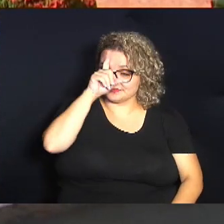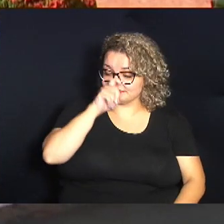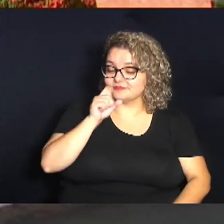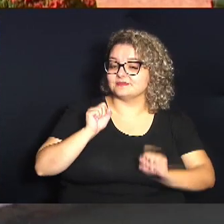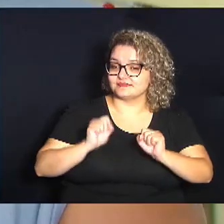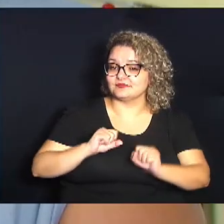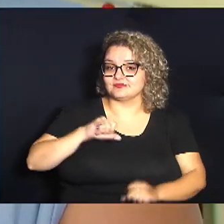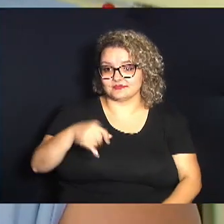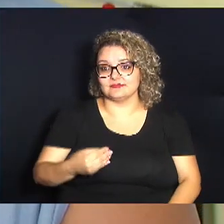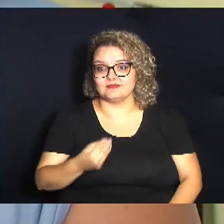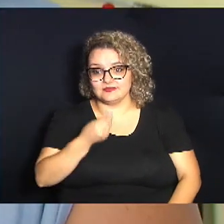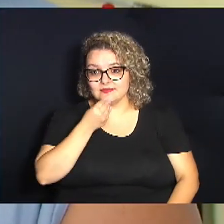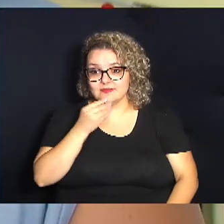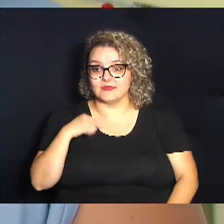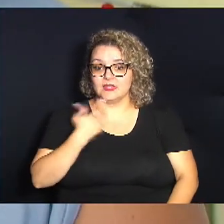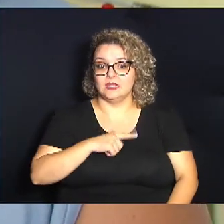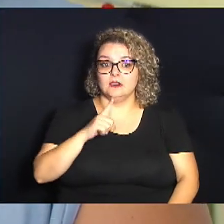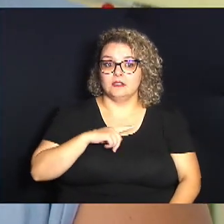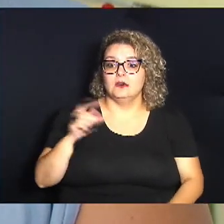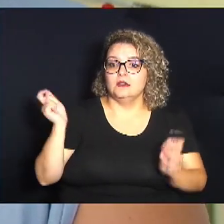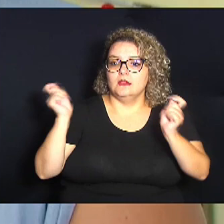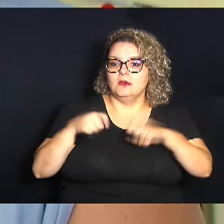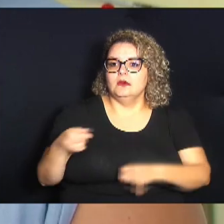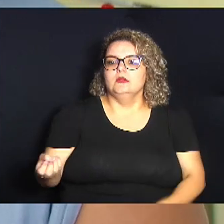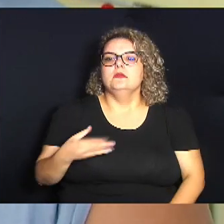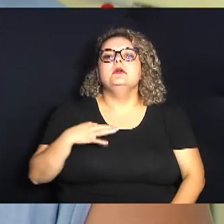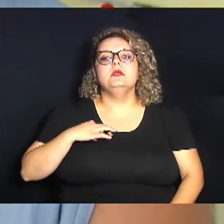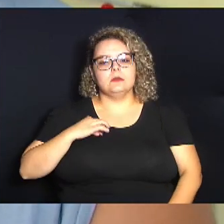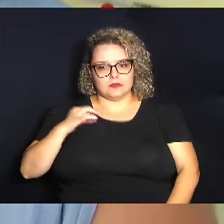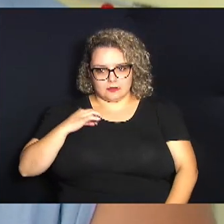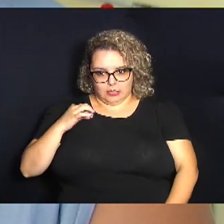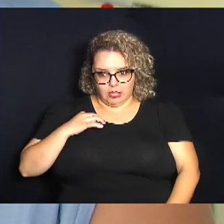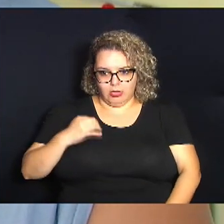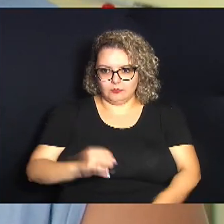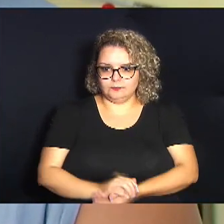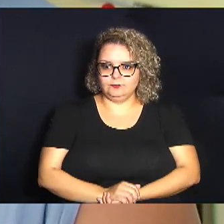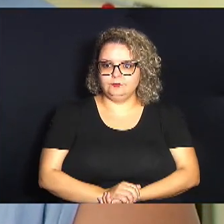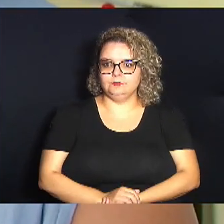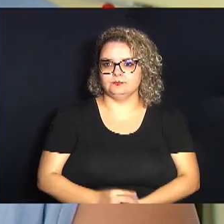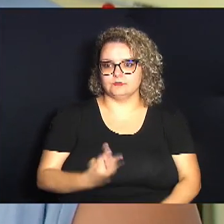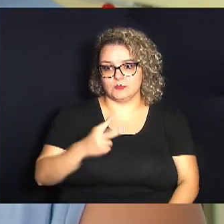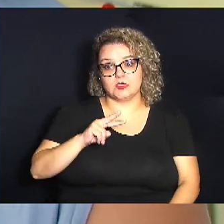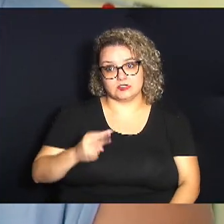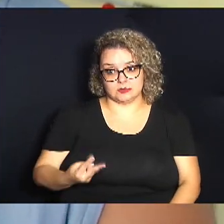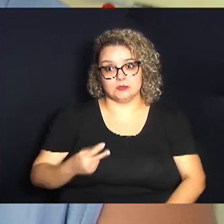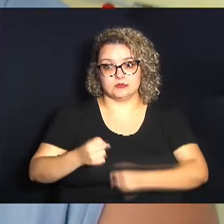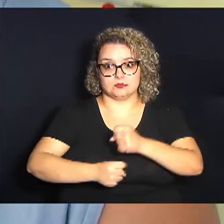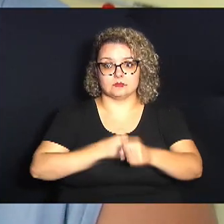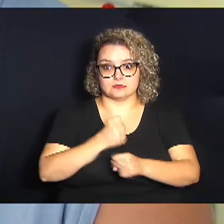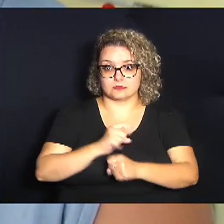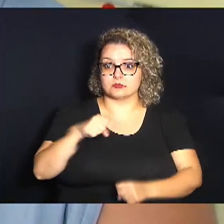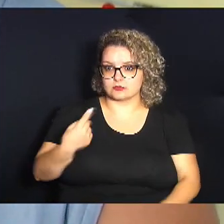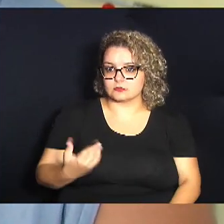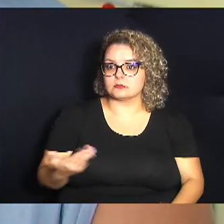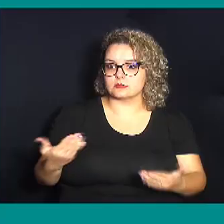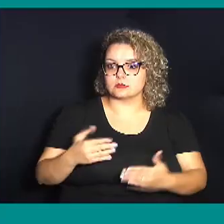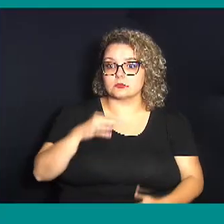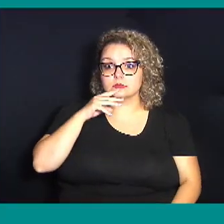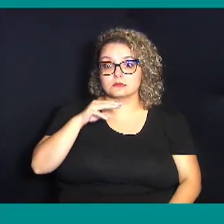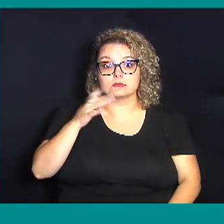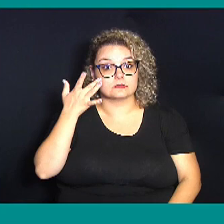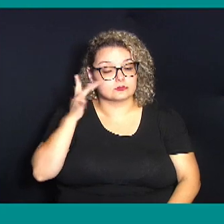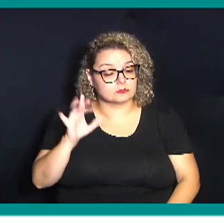uma oportunidade. Nós temos capacitação para novos voluntários pelo menos 2 vezes por ano. A próxima eu sei que agora vai ser em março, não sei a